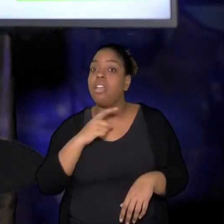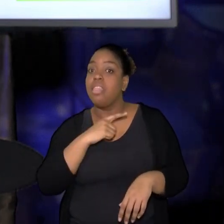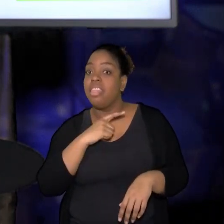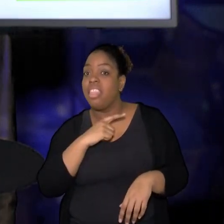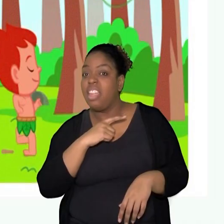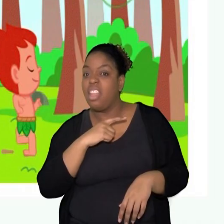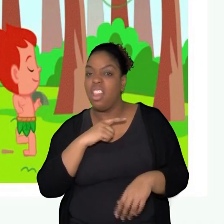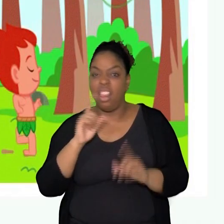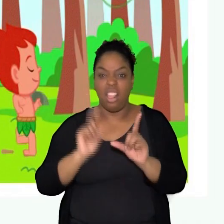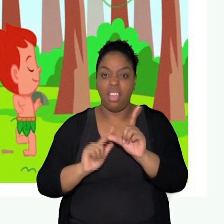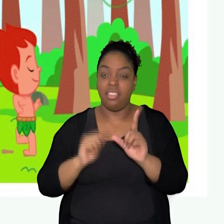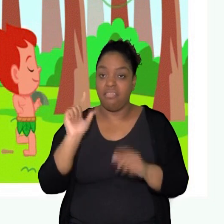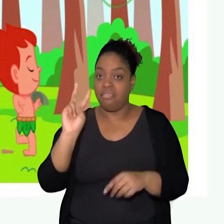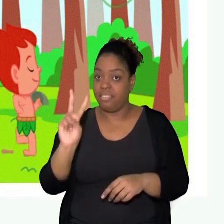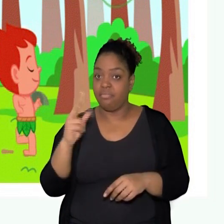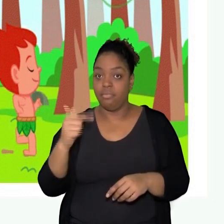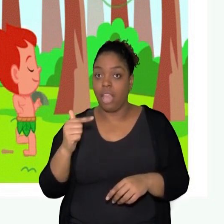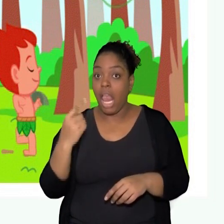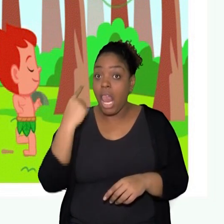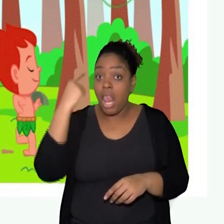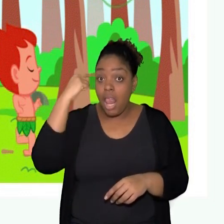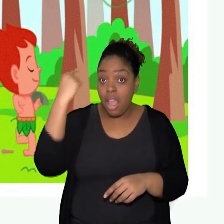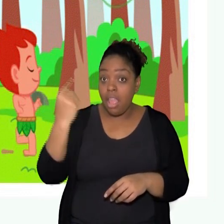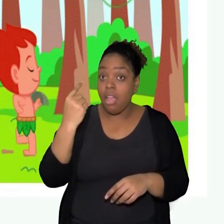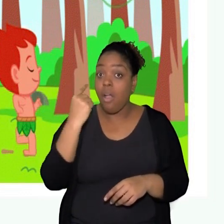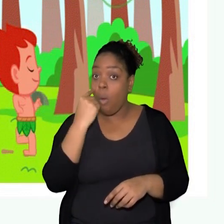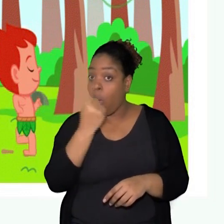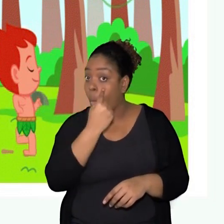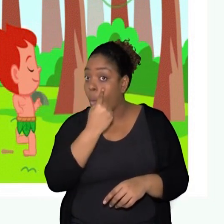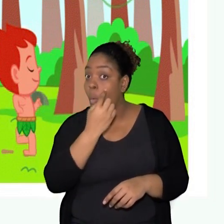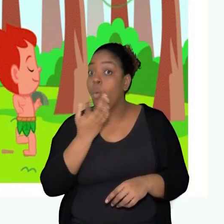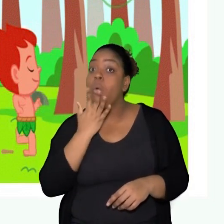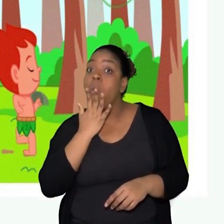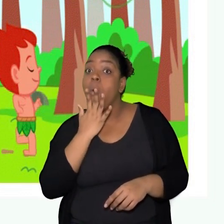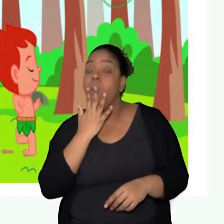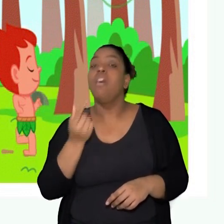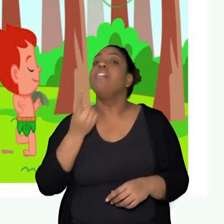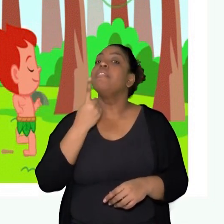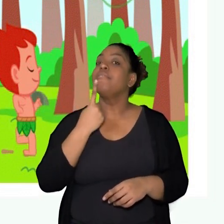Curupira? Isso mesmo, ele é vermelho.